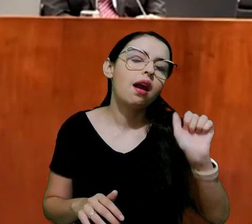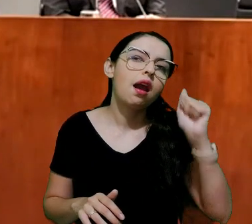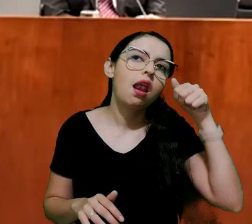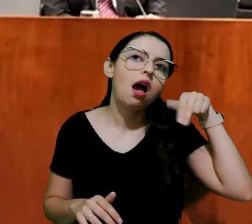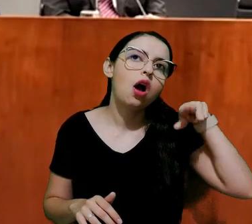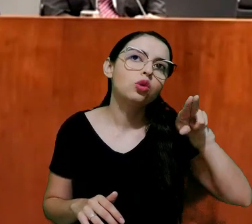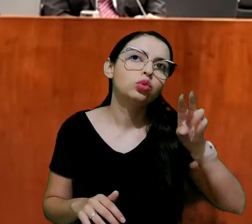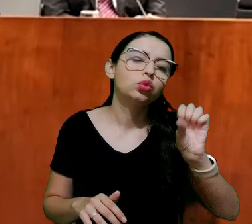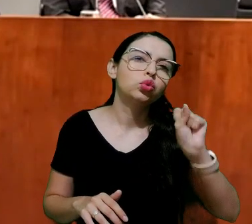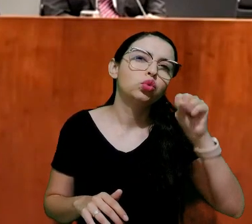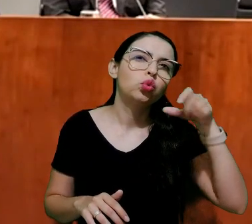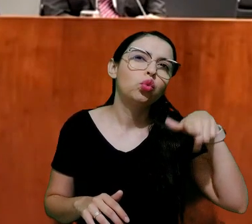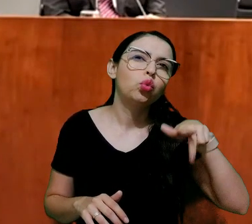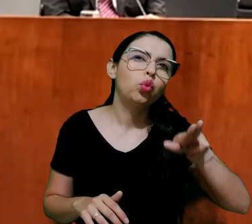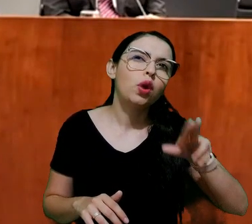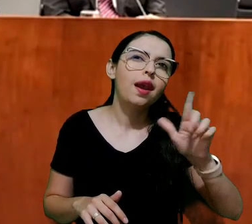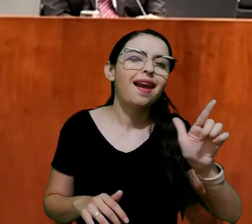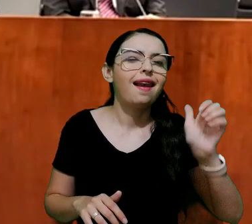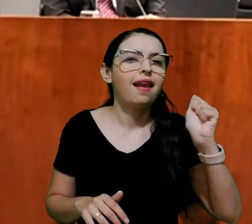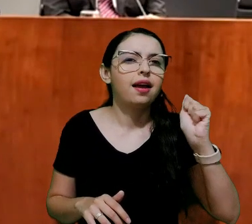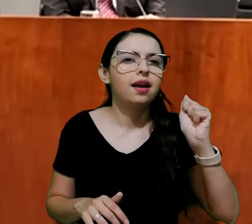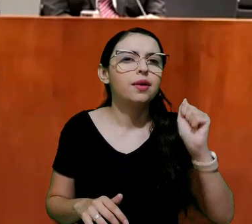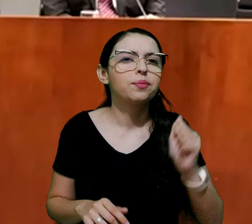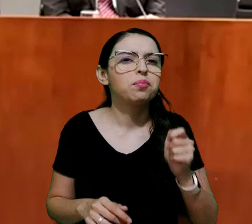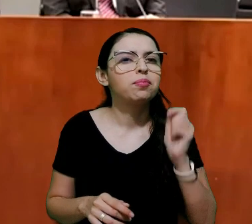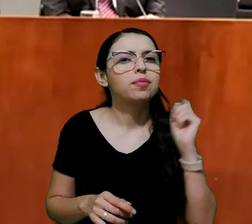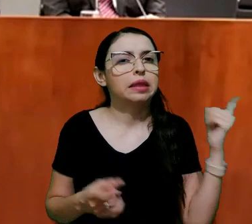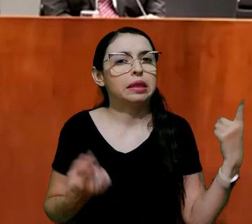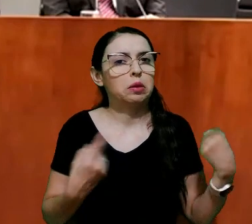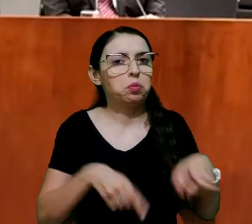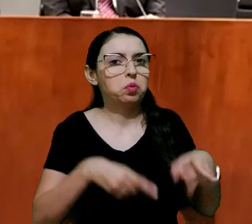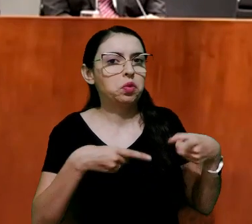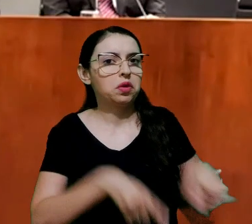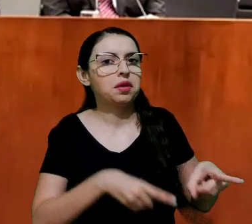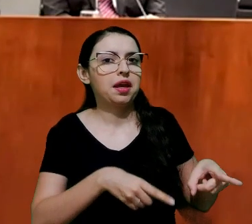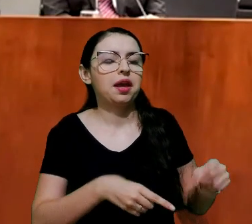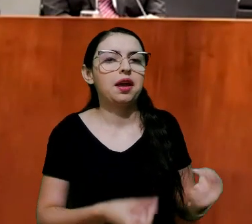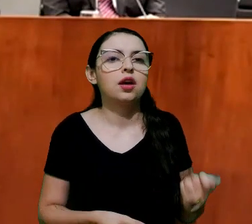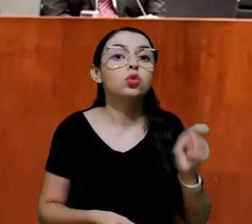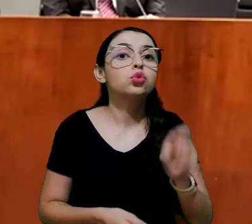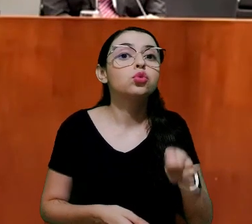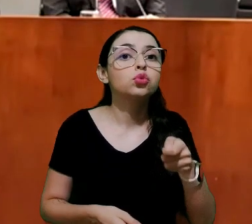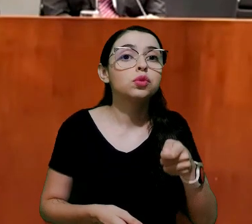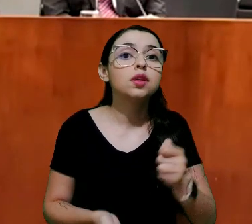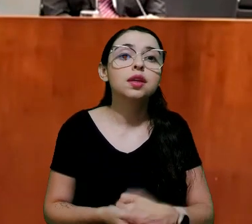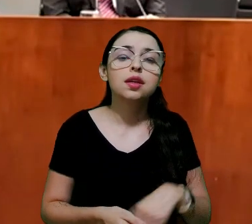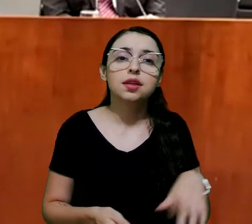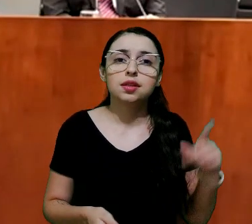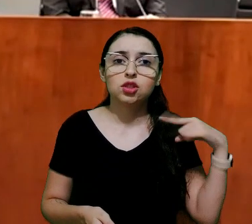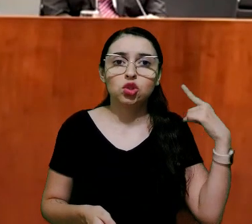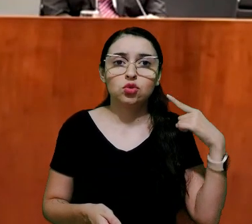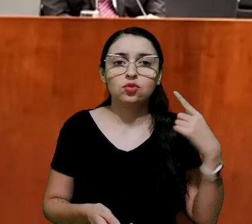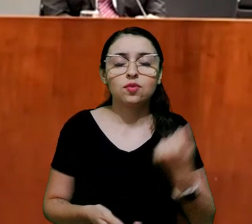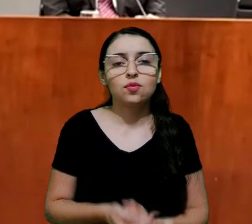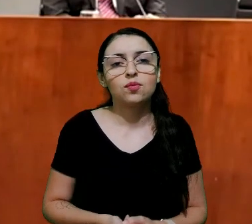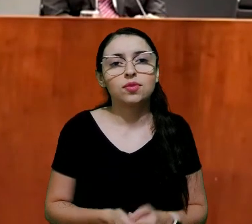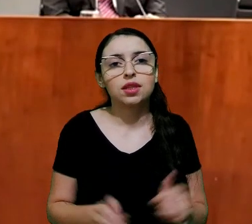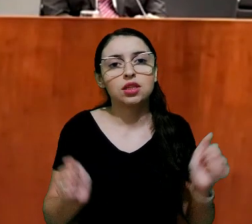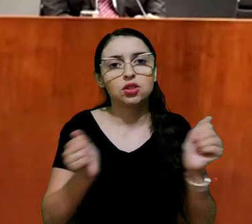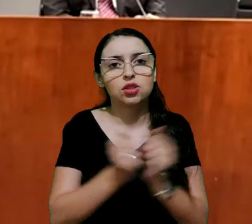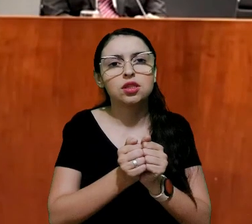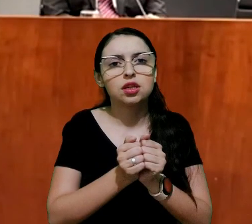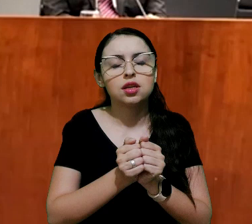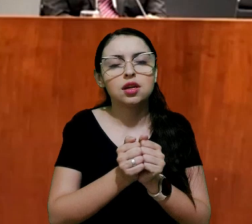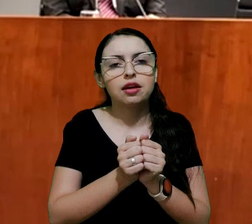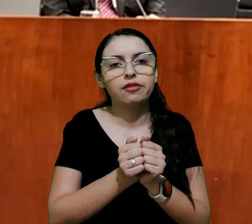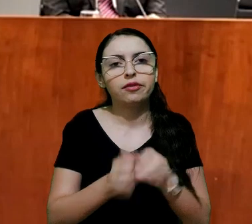ele dizer: complemento o que falta para reconhecer a legalidade desse vínculo. Então, a afetividade